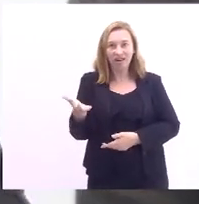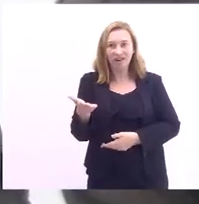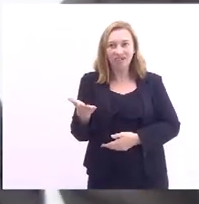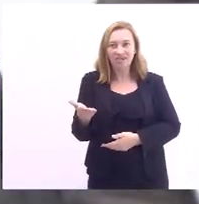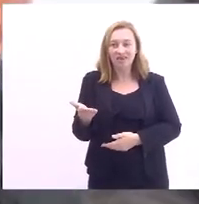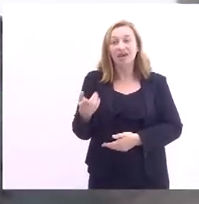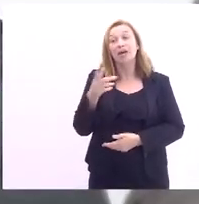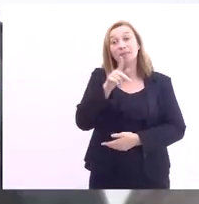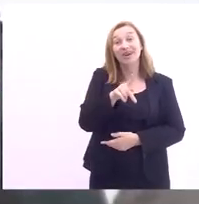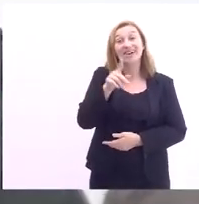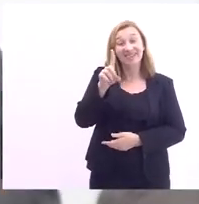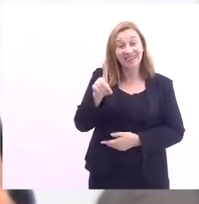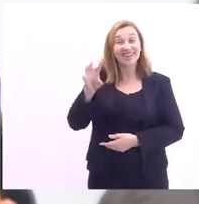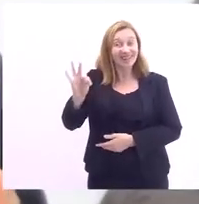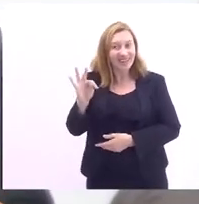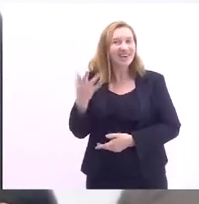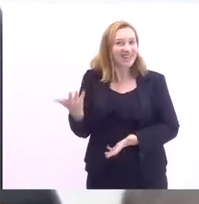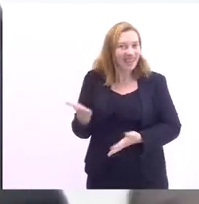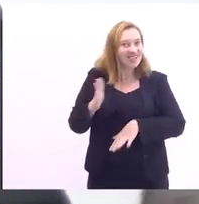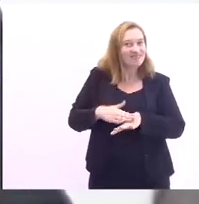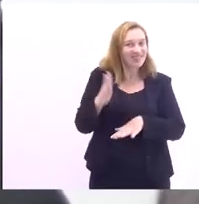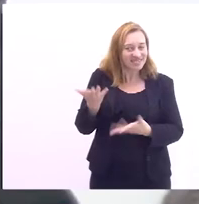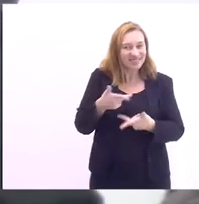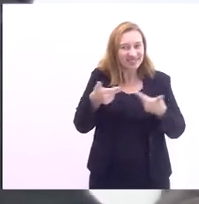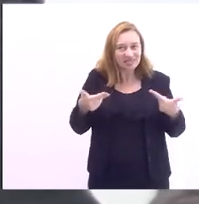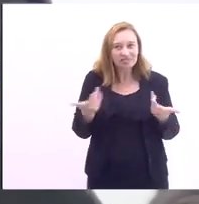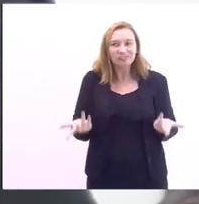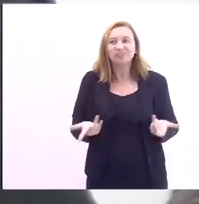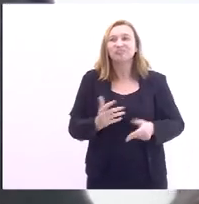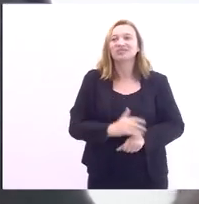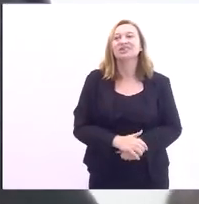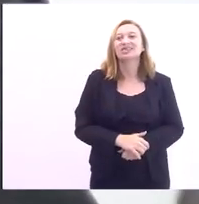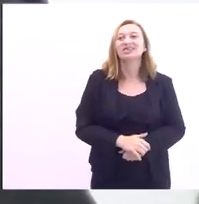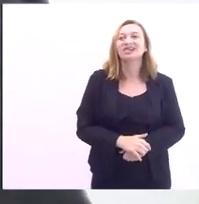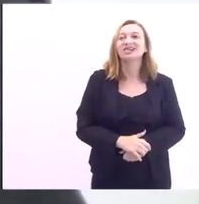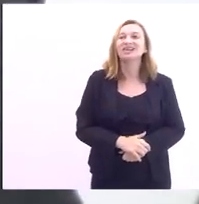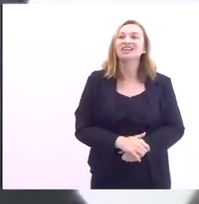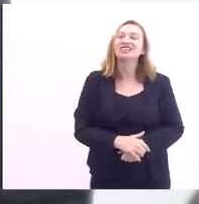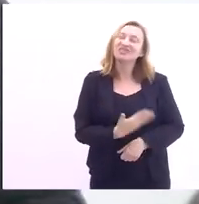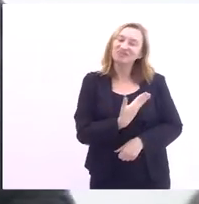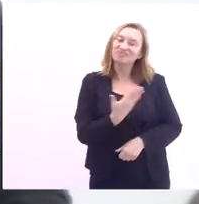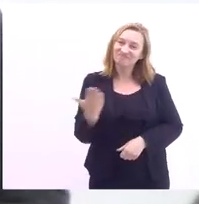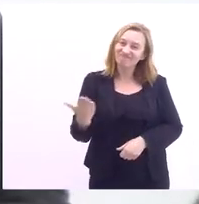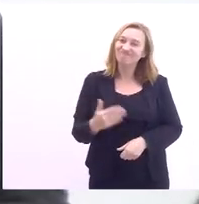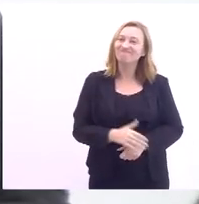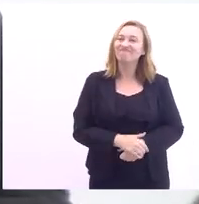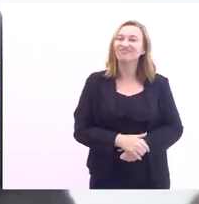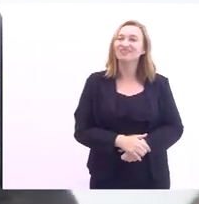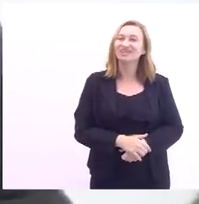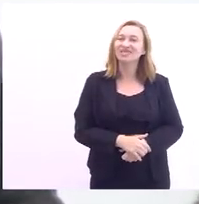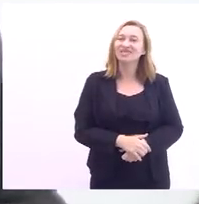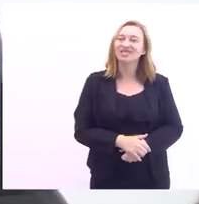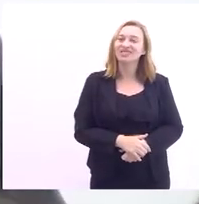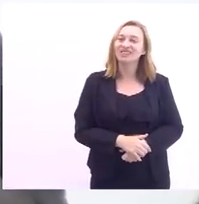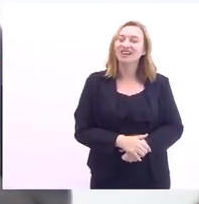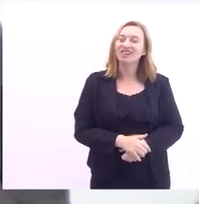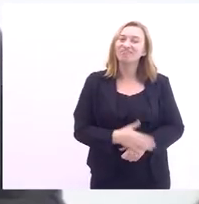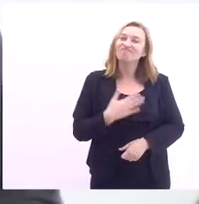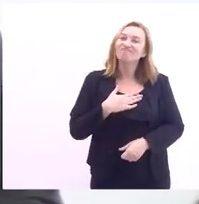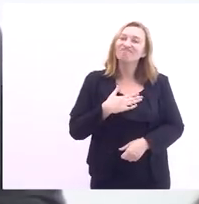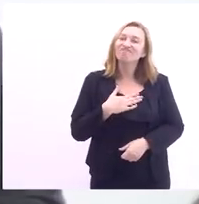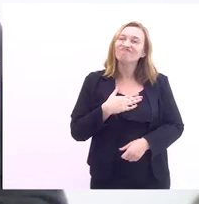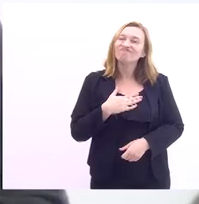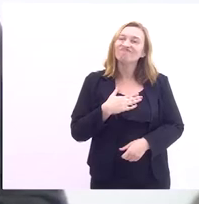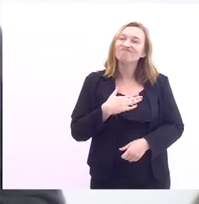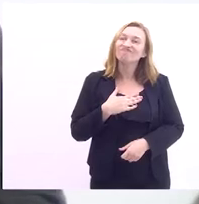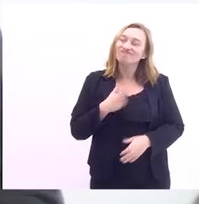lembrança do PDT alguma coisa a mais. Mas o nosso Leônidas Cristino, que definiu a mim, como